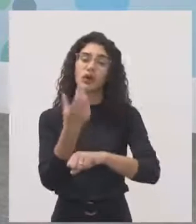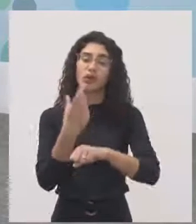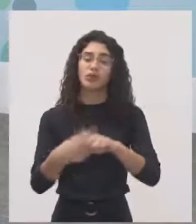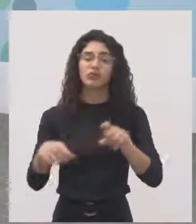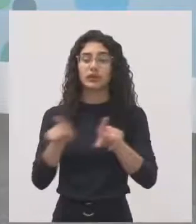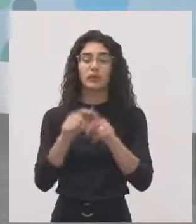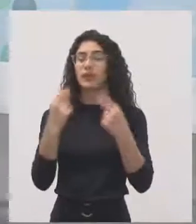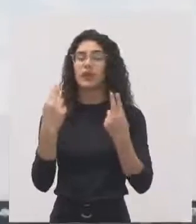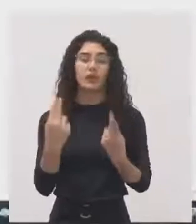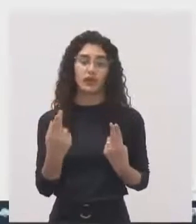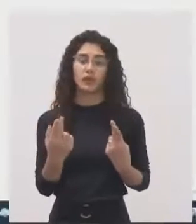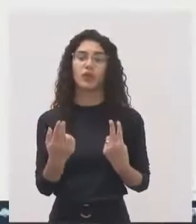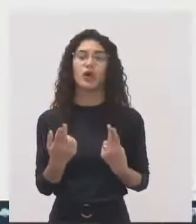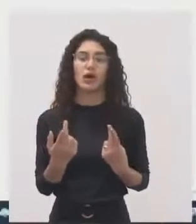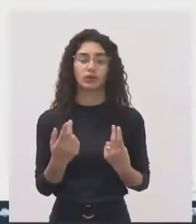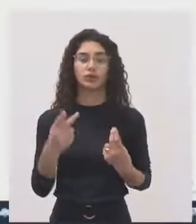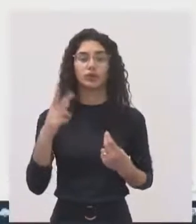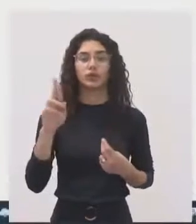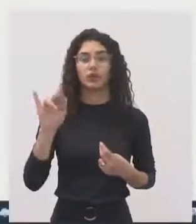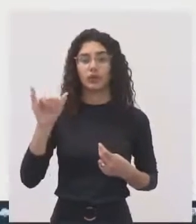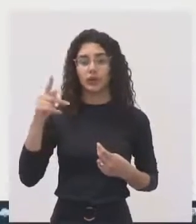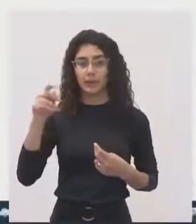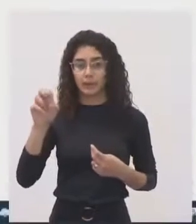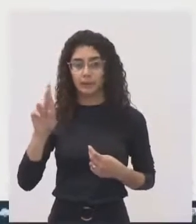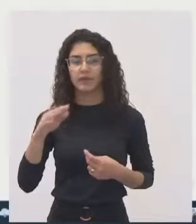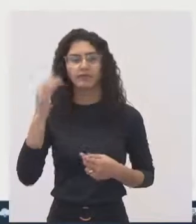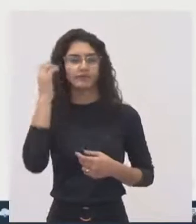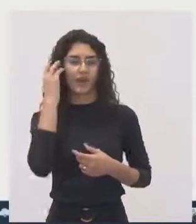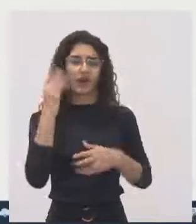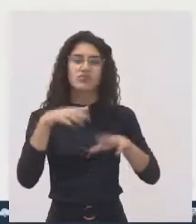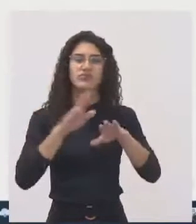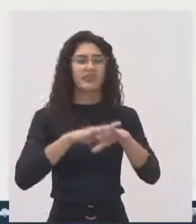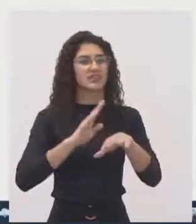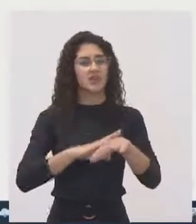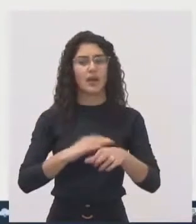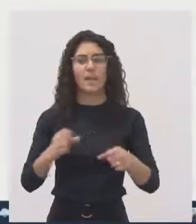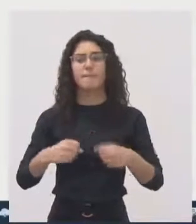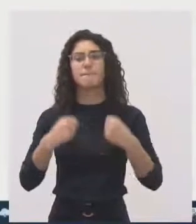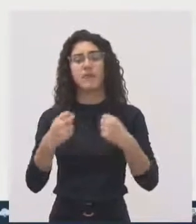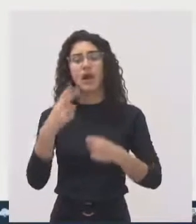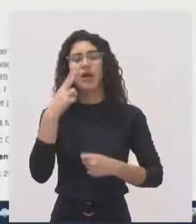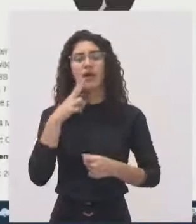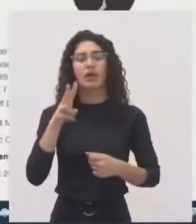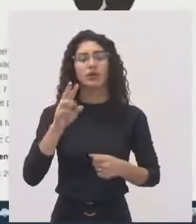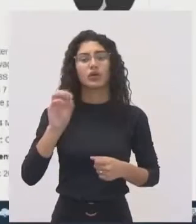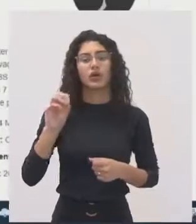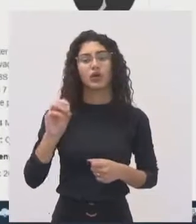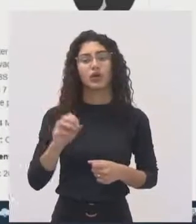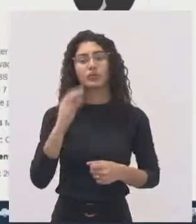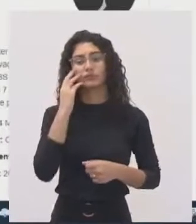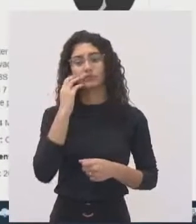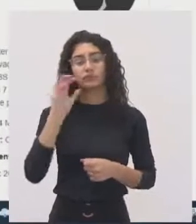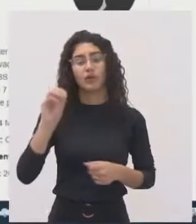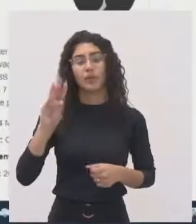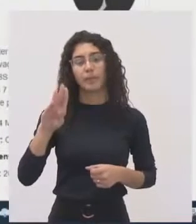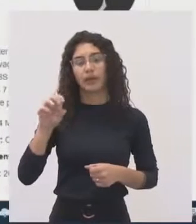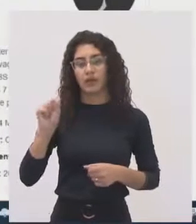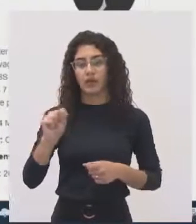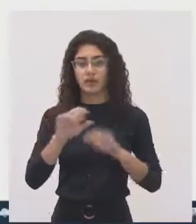é igual ao processo de download do Reaper, é super fácil de fazer. Pode vir aí no seu navegador, digitar